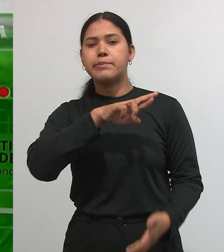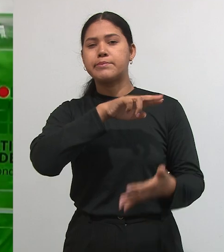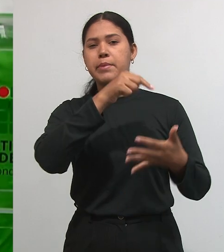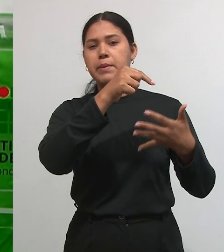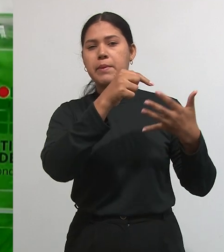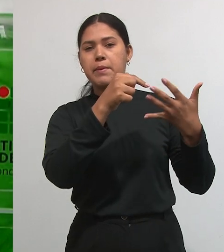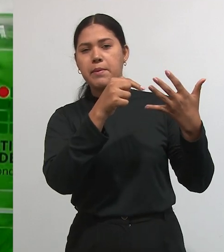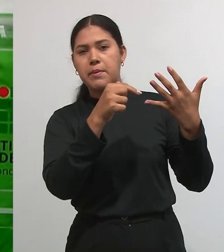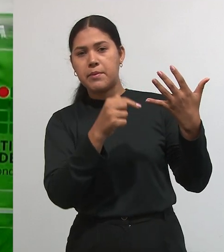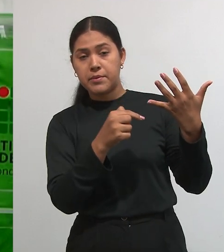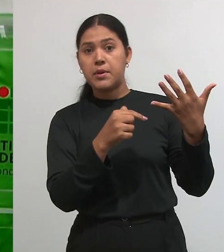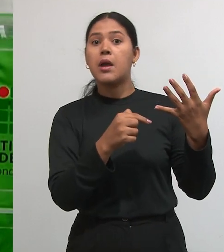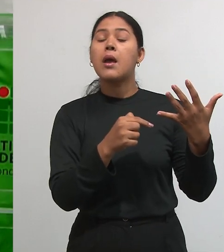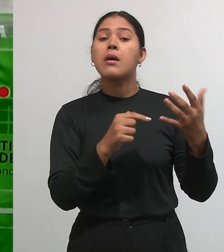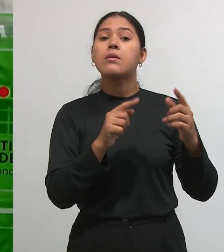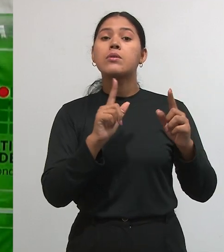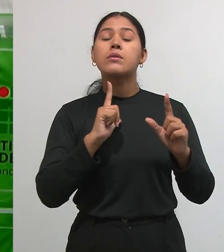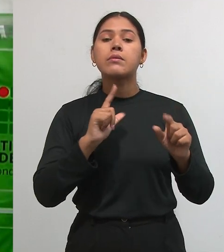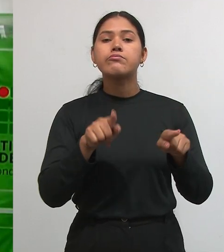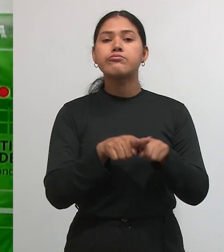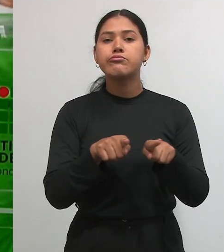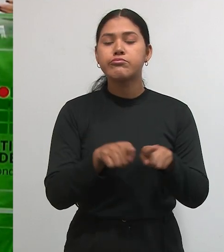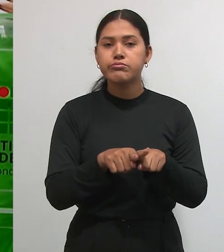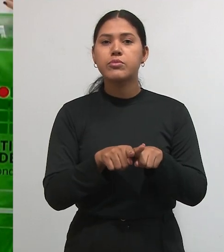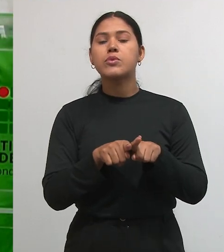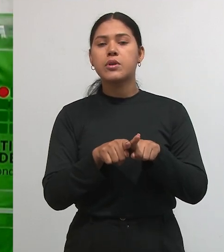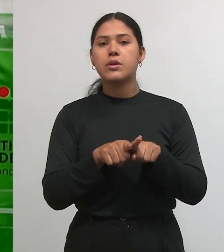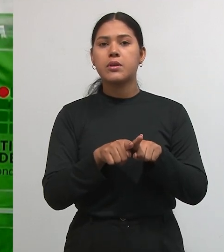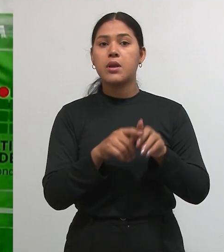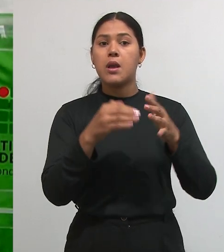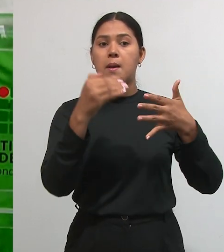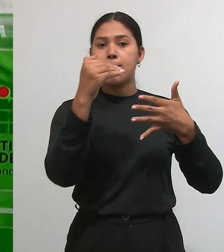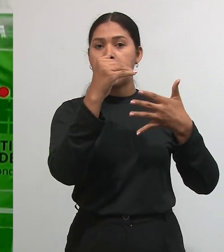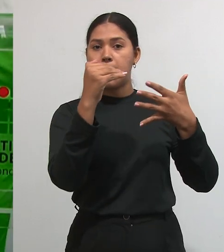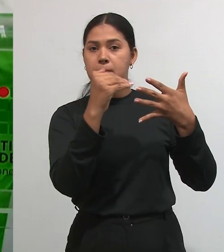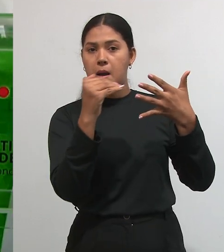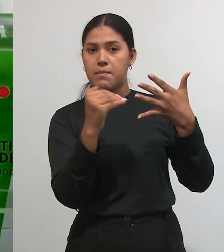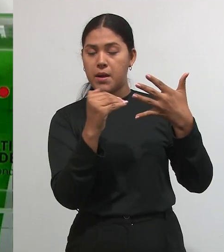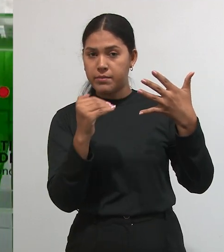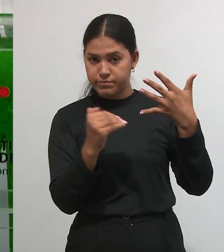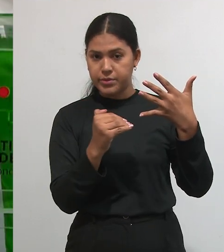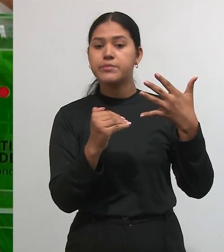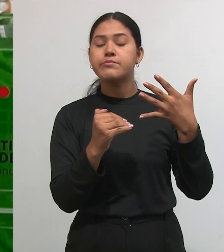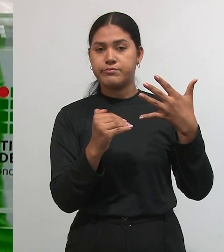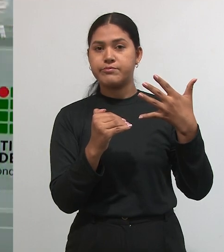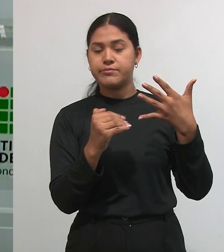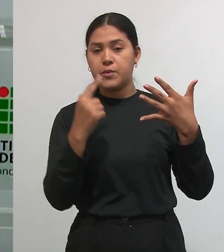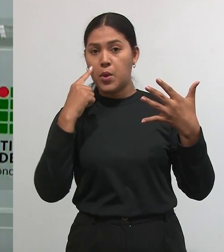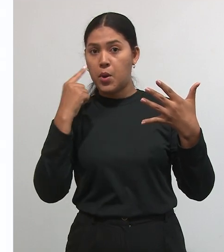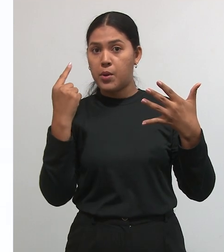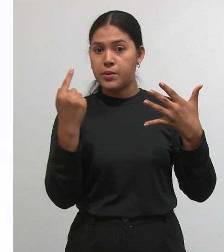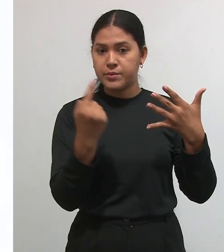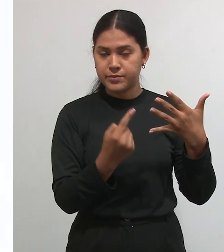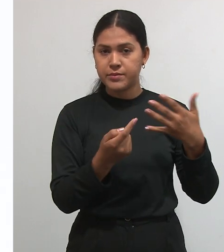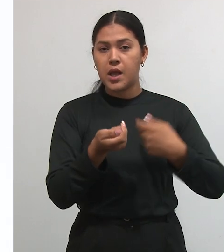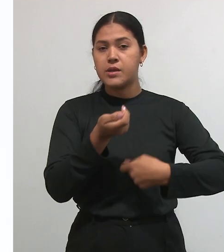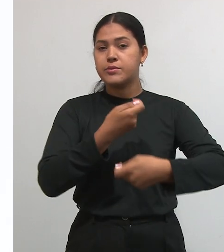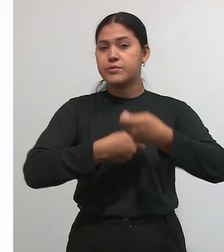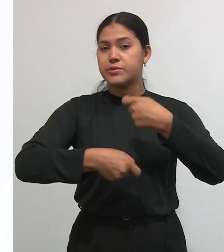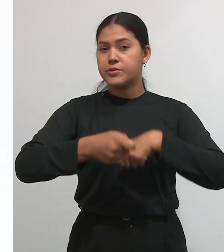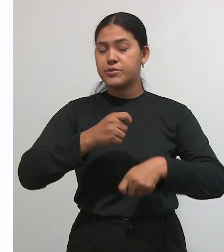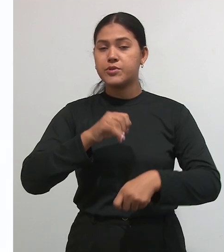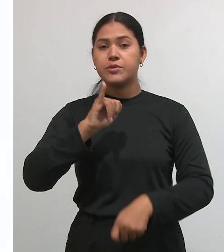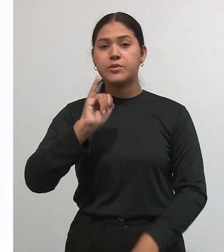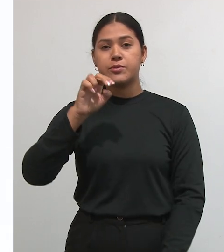então obrigatório. E a gente também tem as autarquias, né? Vamos lá, as